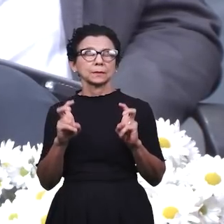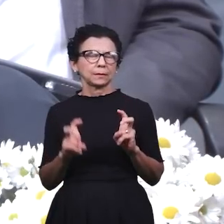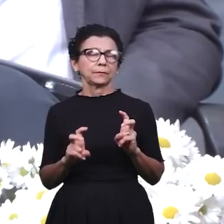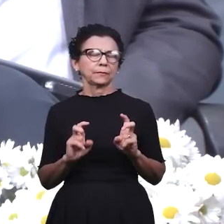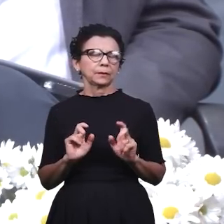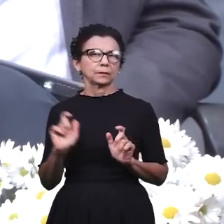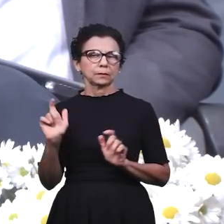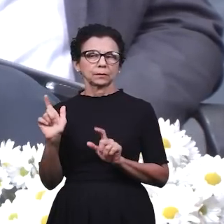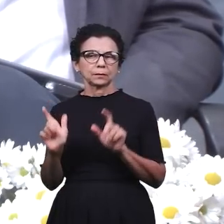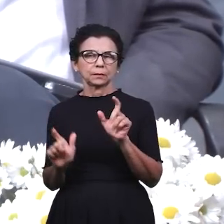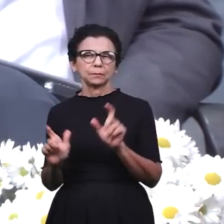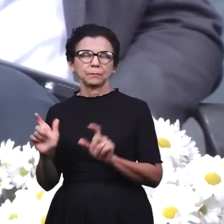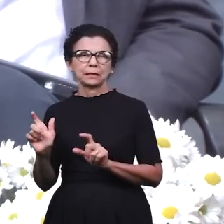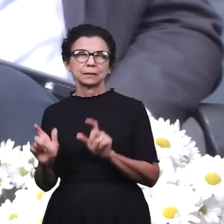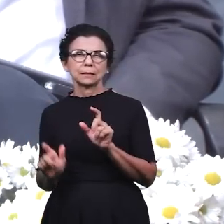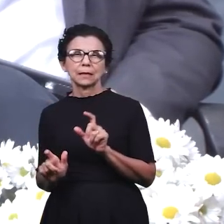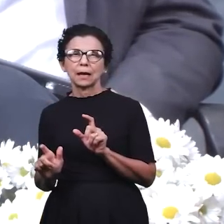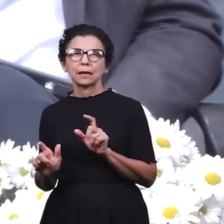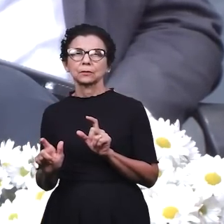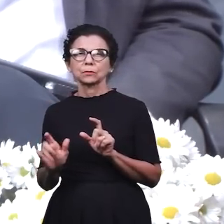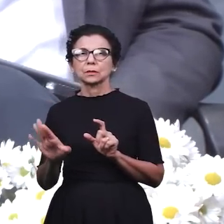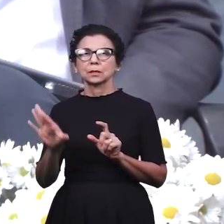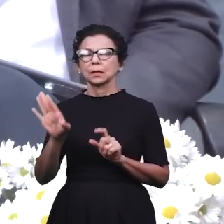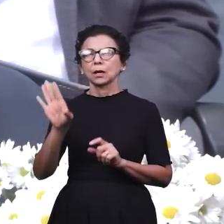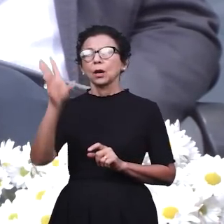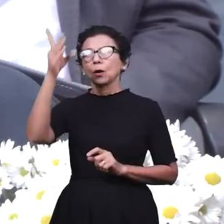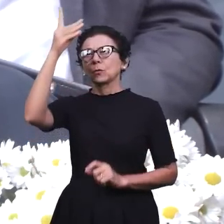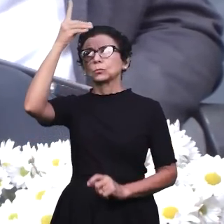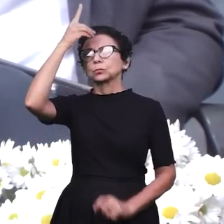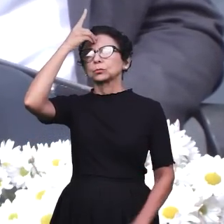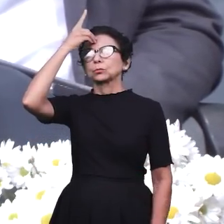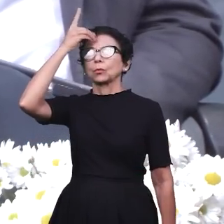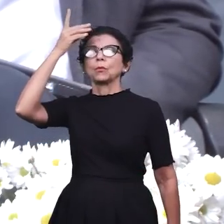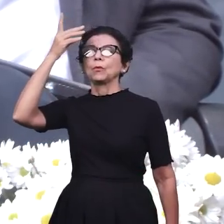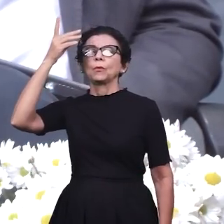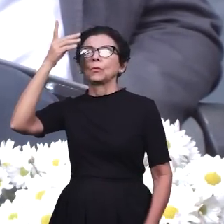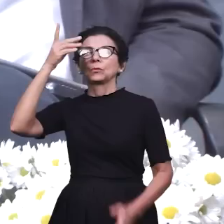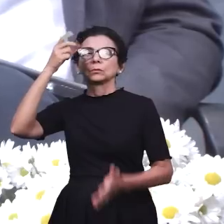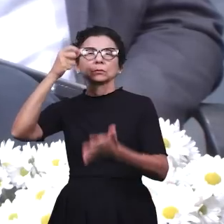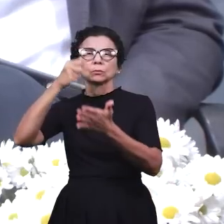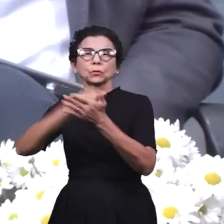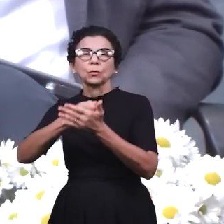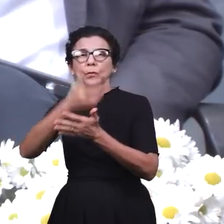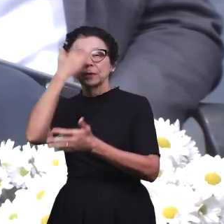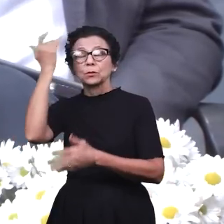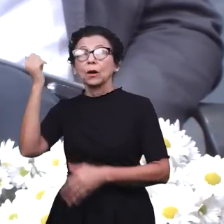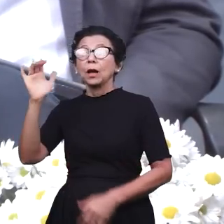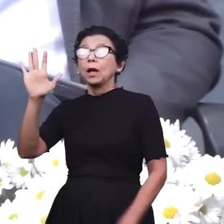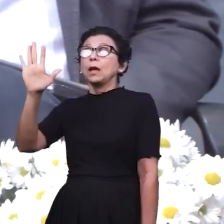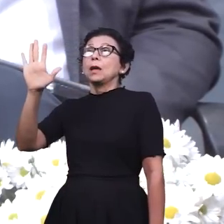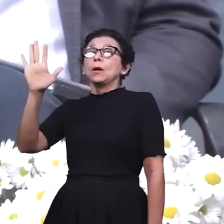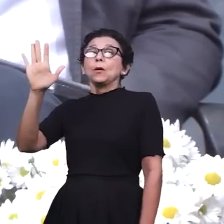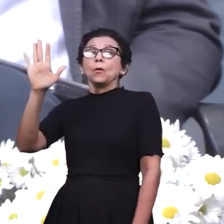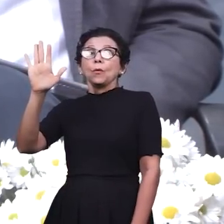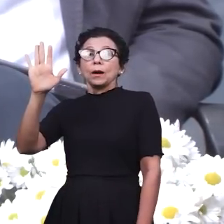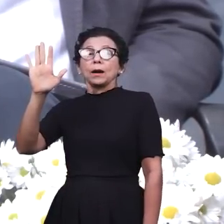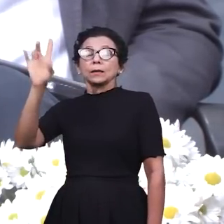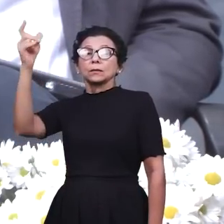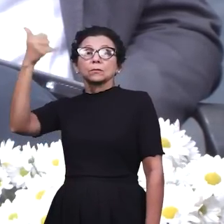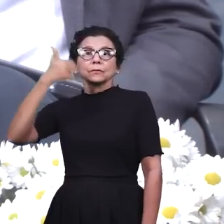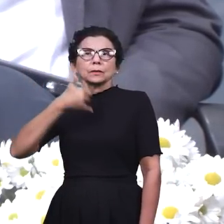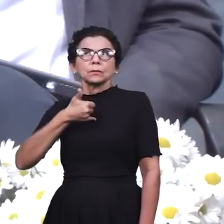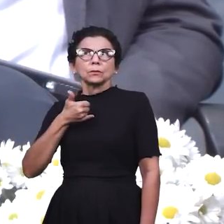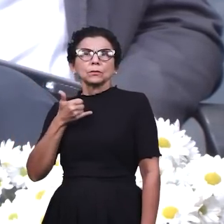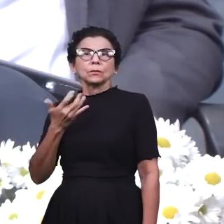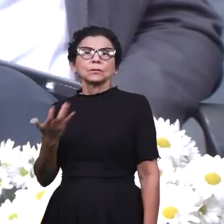pessoas que dizem, foi comigo e sou eu, né, no culto profético. Tem sido algo notável aquilo que o Espírito Santo de Deus